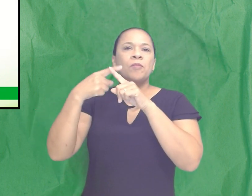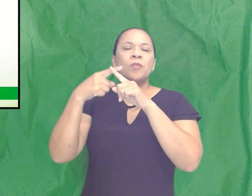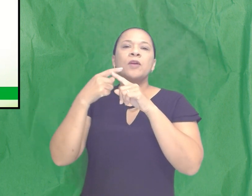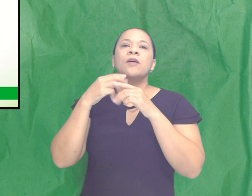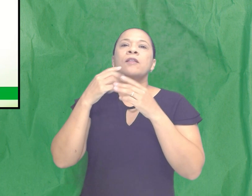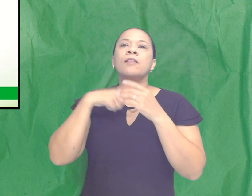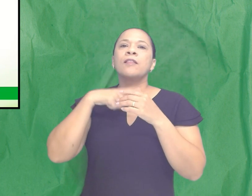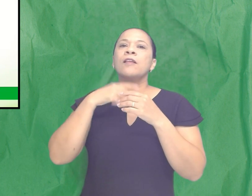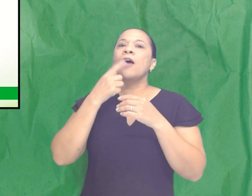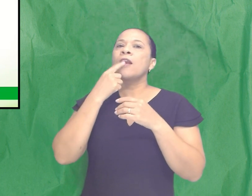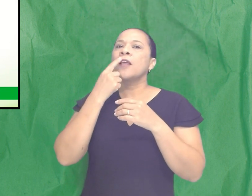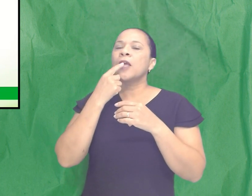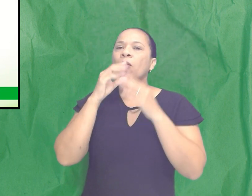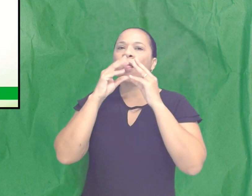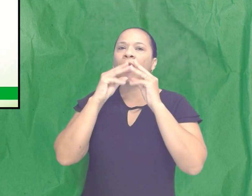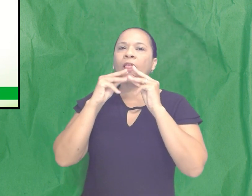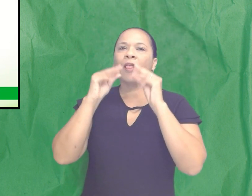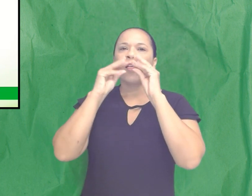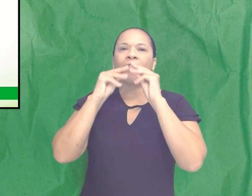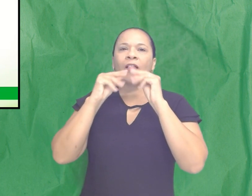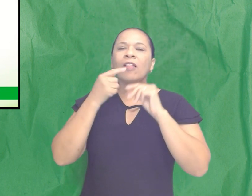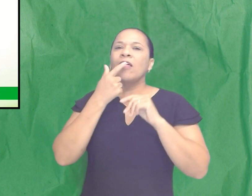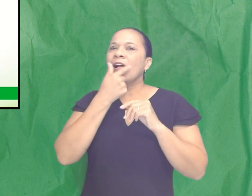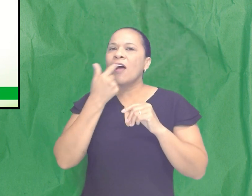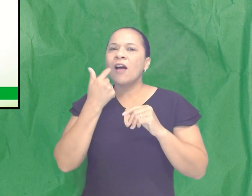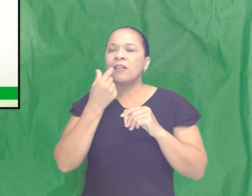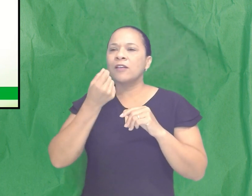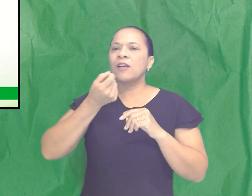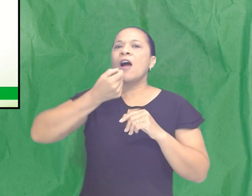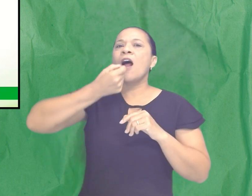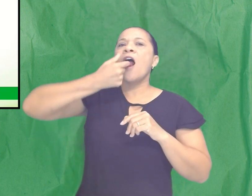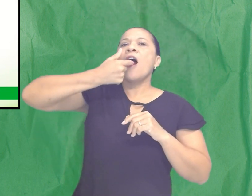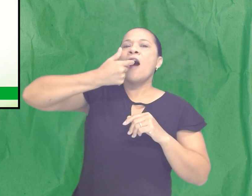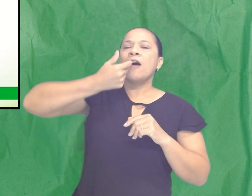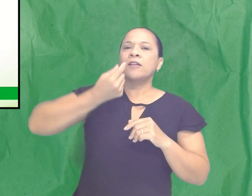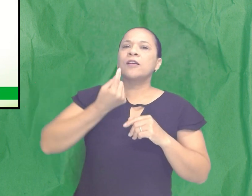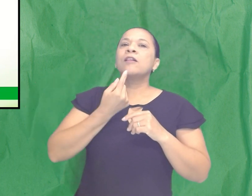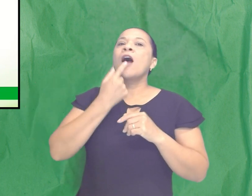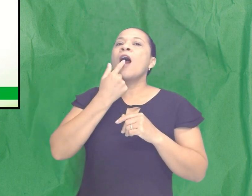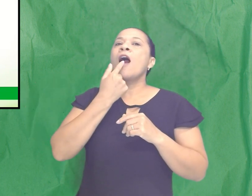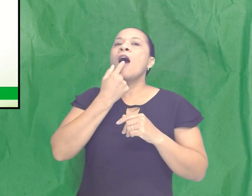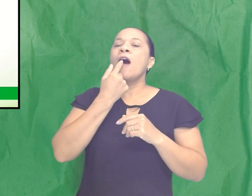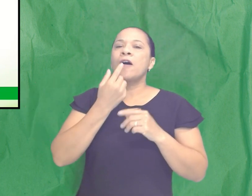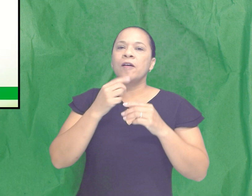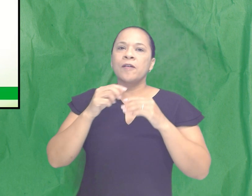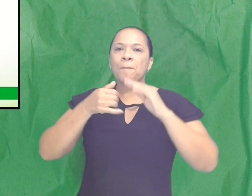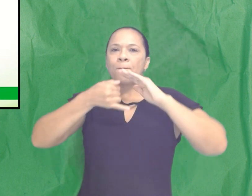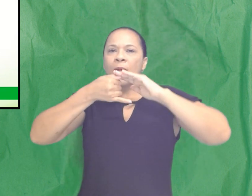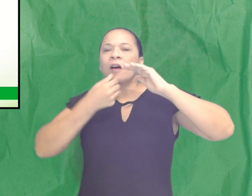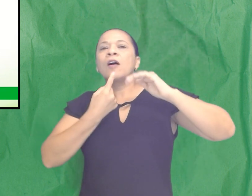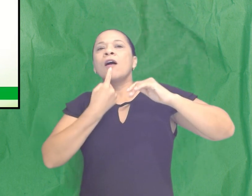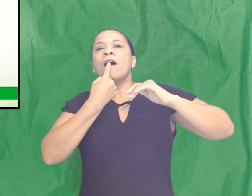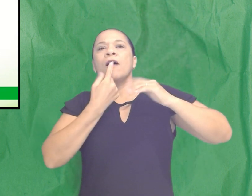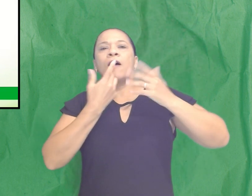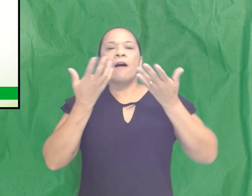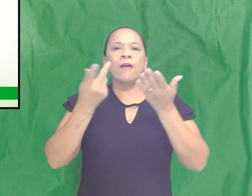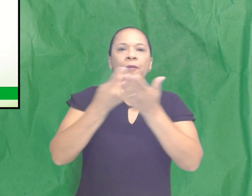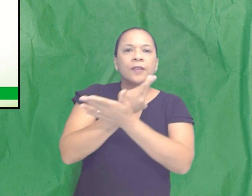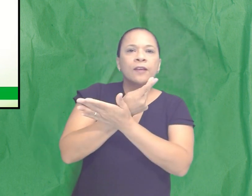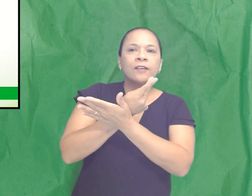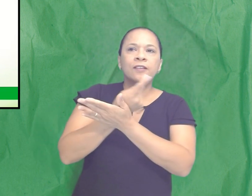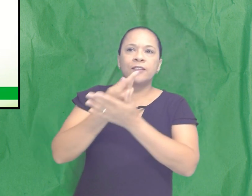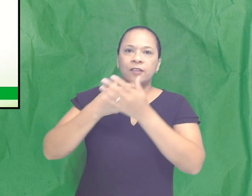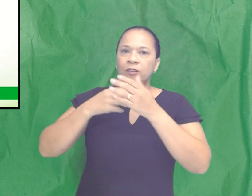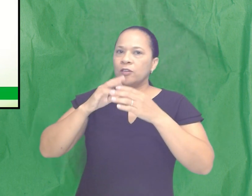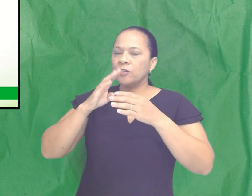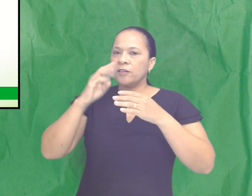ela é muito vascularizada. Então, o medicamento, ele já chega na circulação e ele não